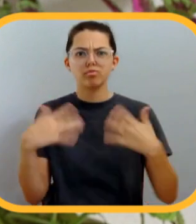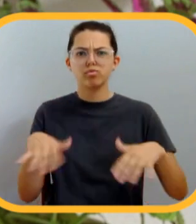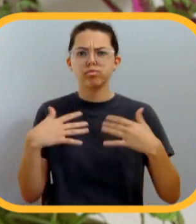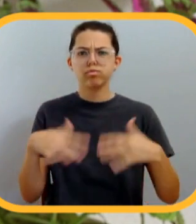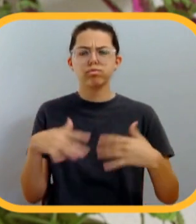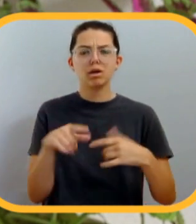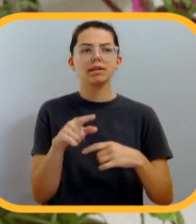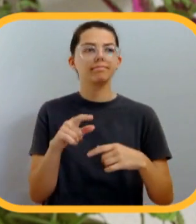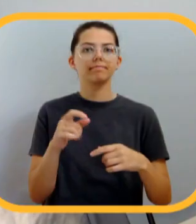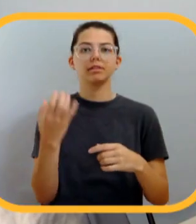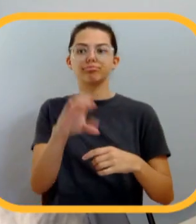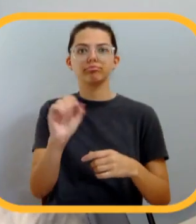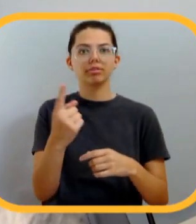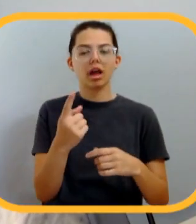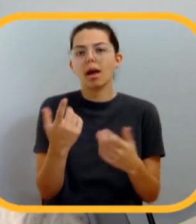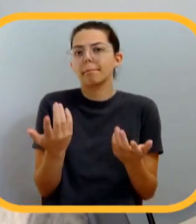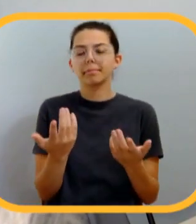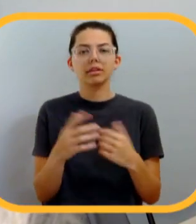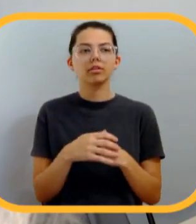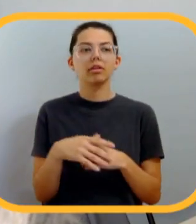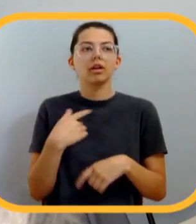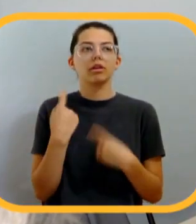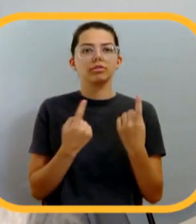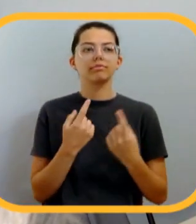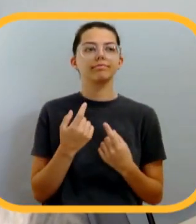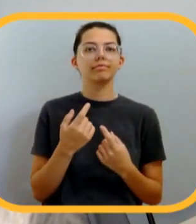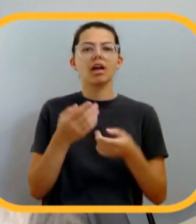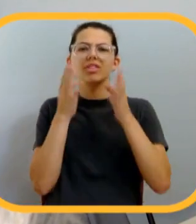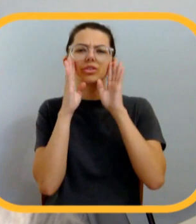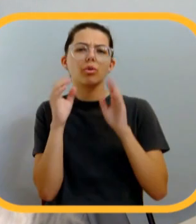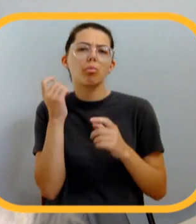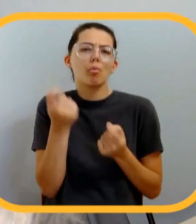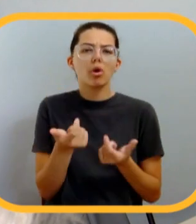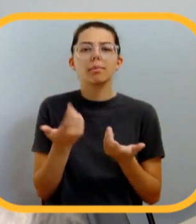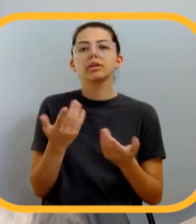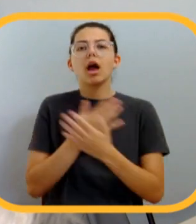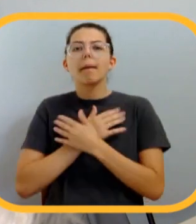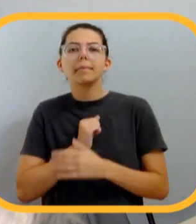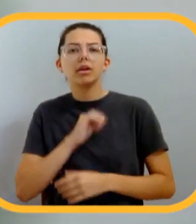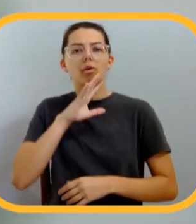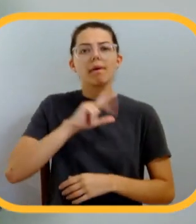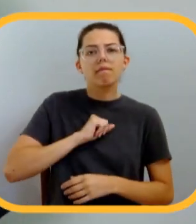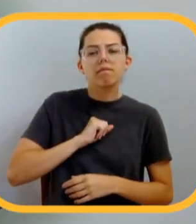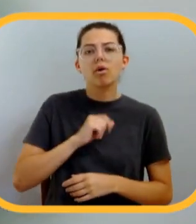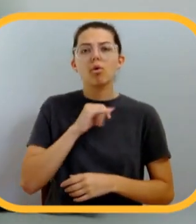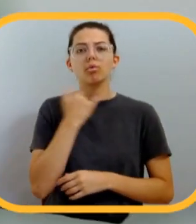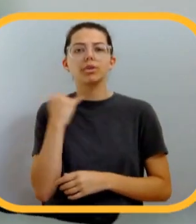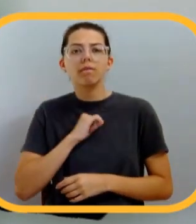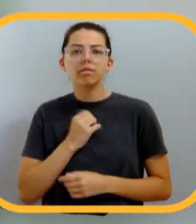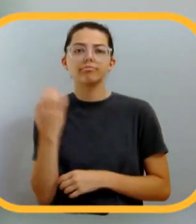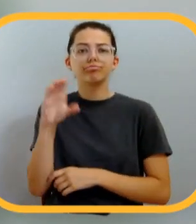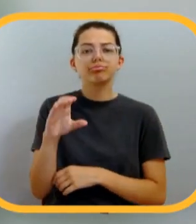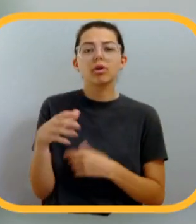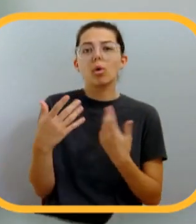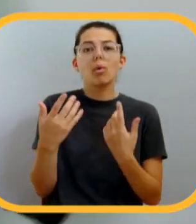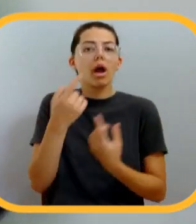contraria um bocadinho isso, é tudo muito rápido, temos a tendência de publicar rapidamente, às vezes se calhar não com muita atenção, mas como foi o meu amigo publicou, ou